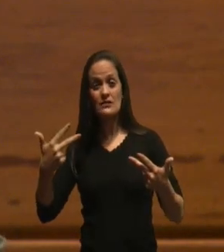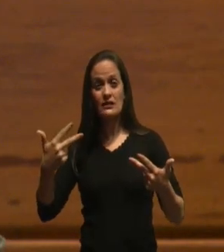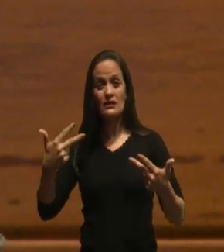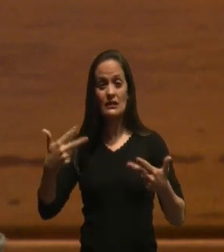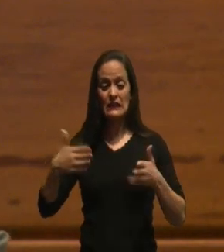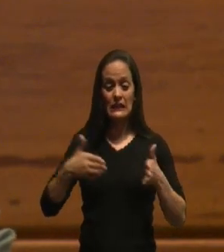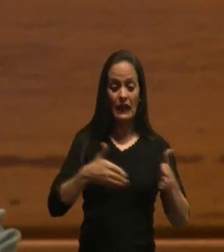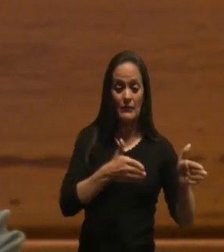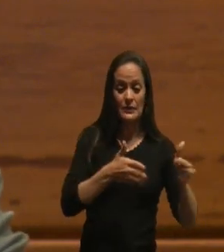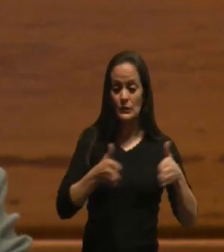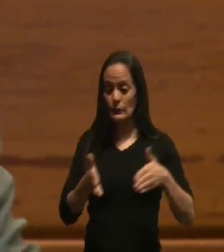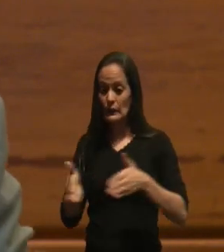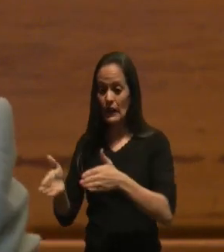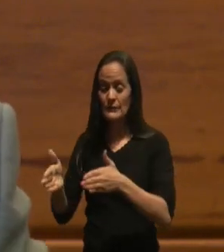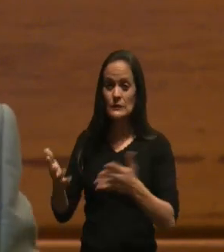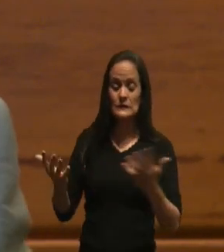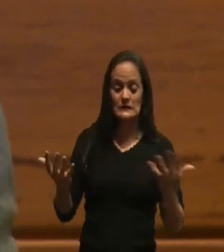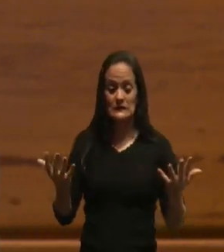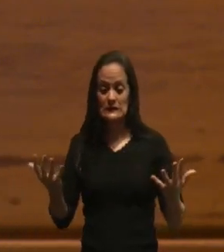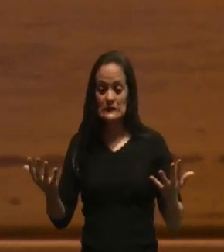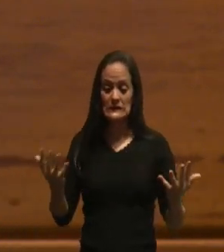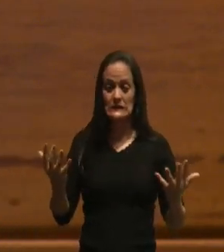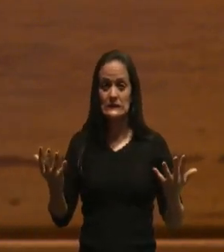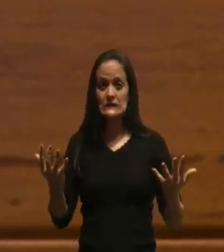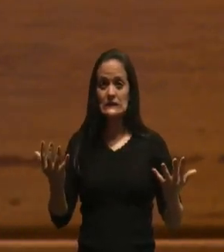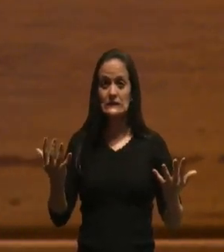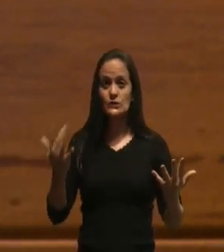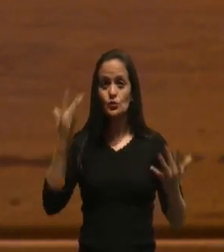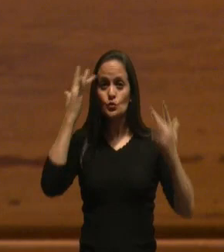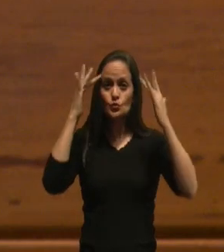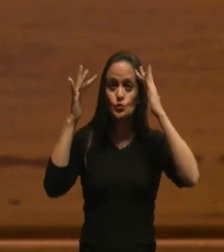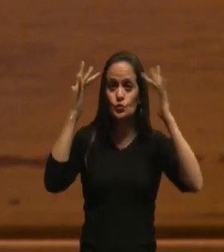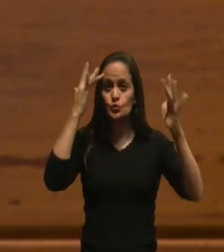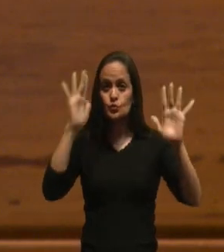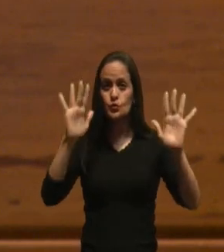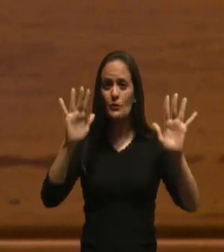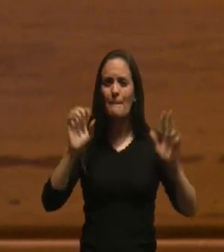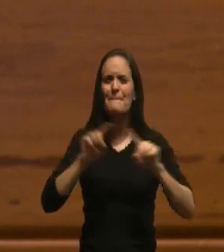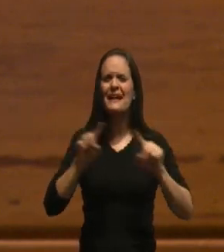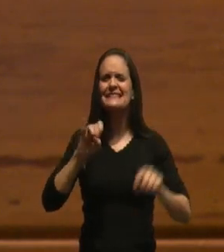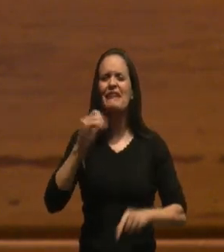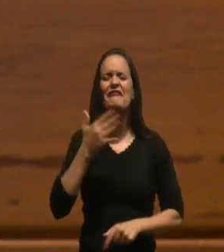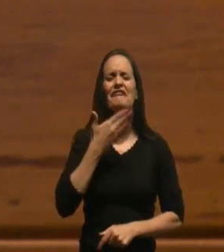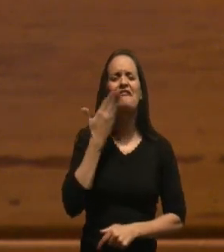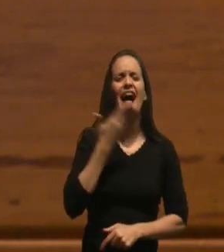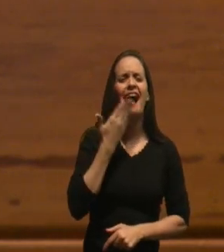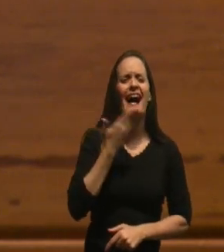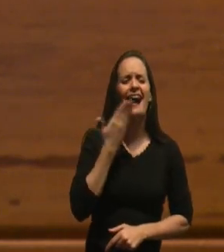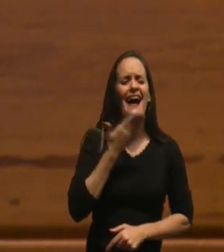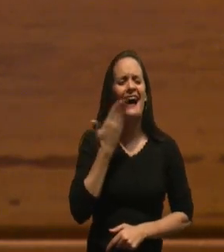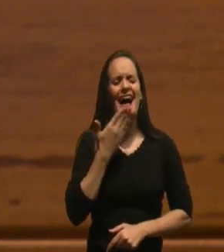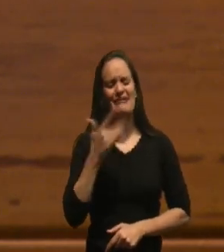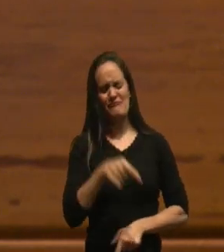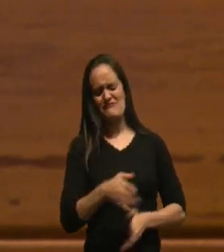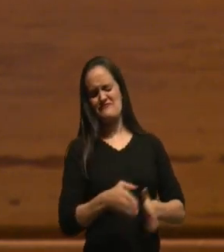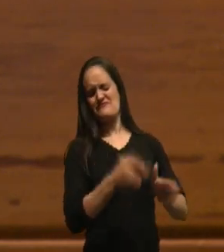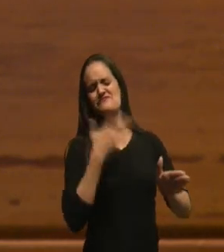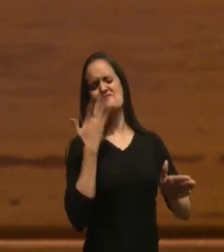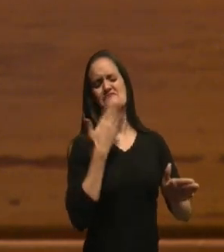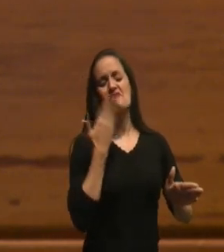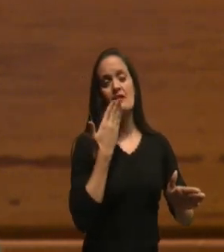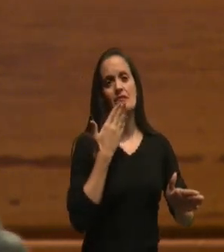está procurando nesta hora encontrar para a sua vida, se ele estiver fácil demais, desconfie.